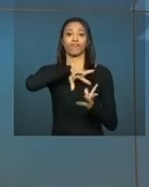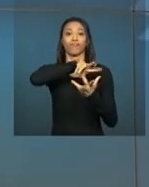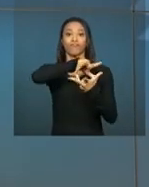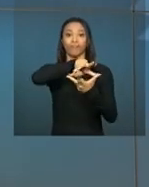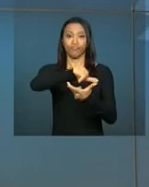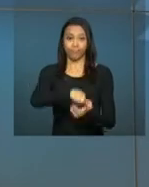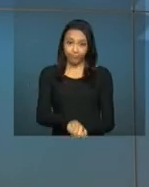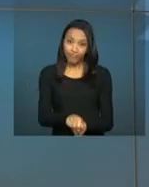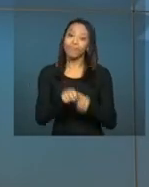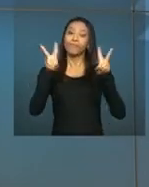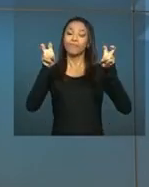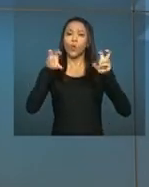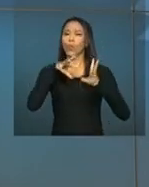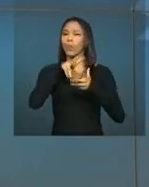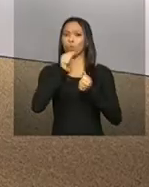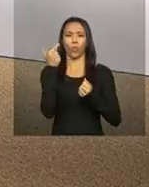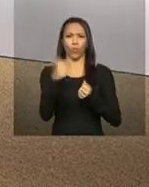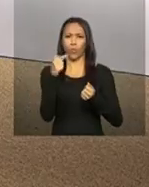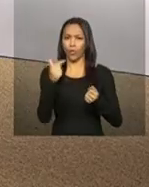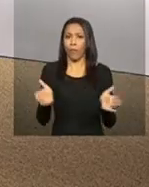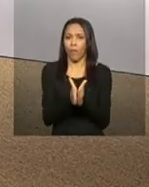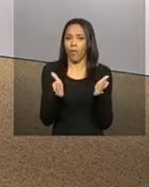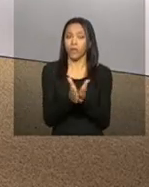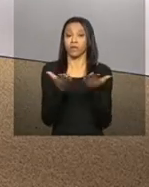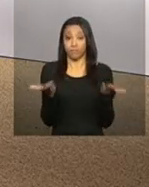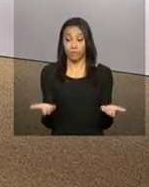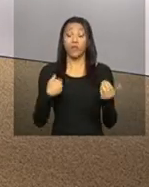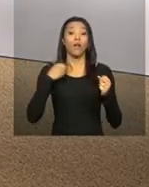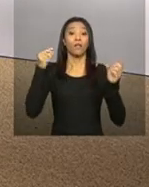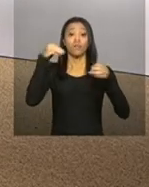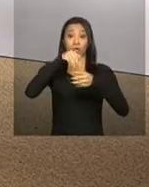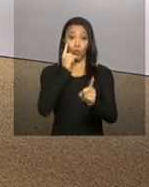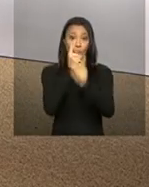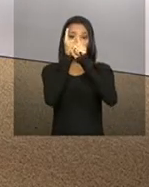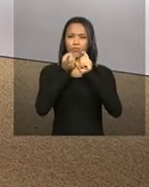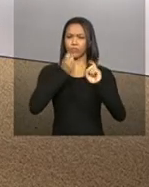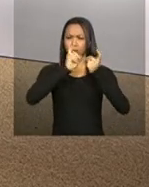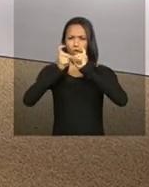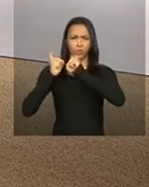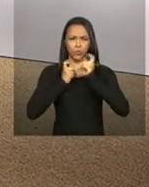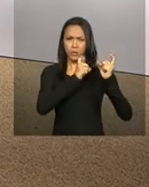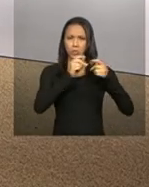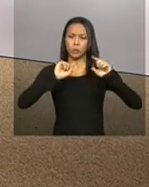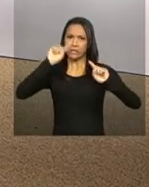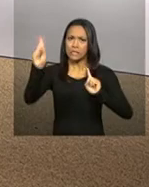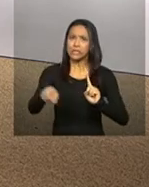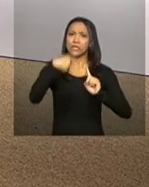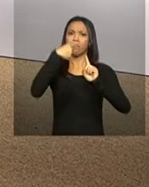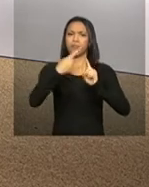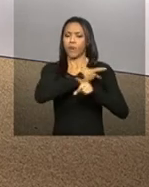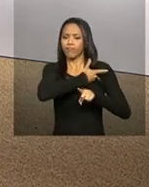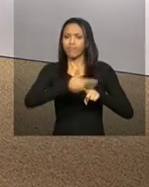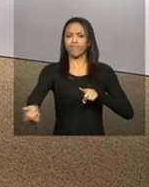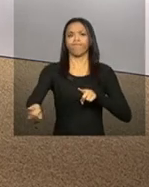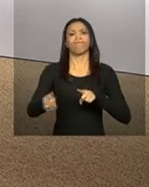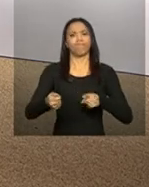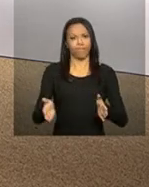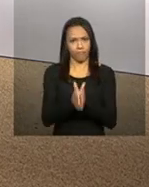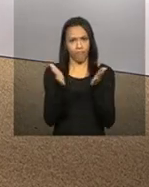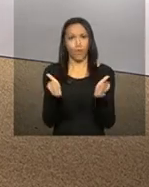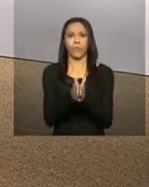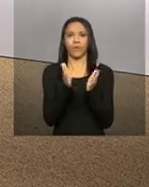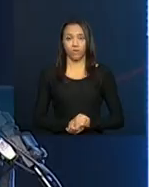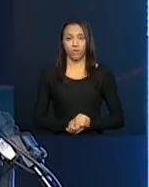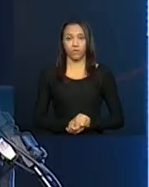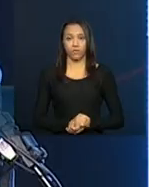Um Mundo Sem Pobreza. No evento serão discutidos os desafios para a superação da miséria e da desigualdade.